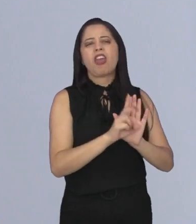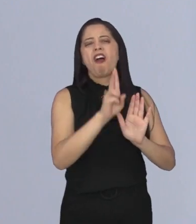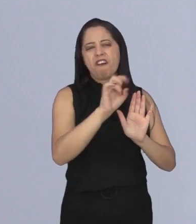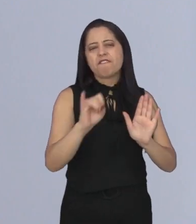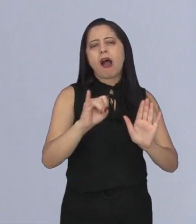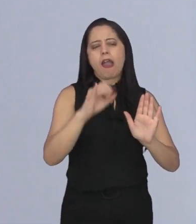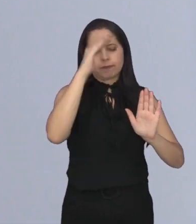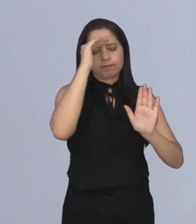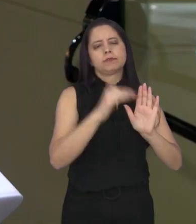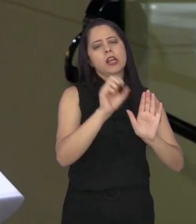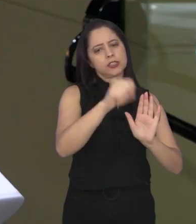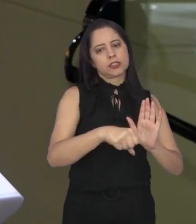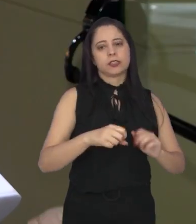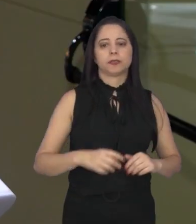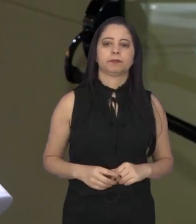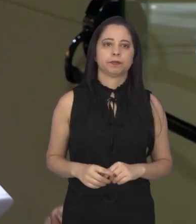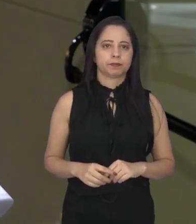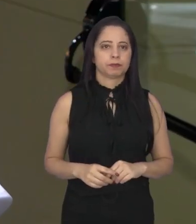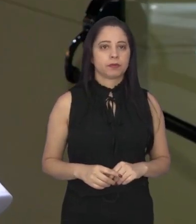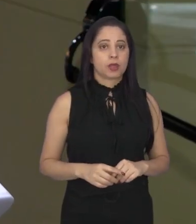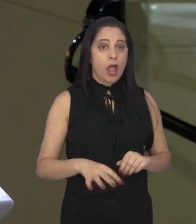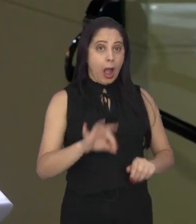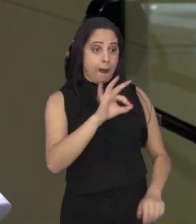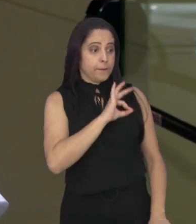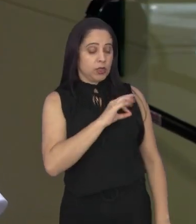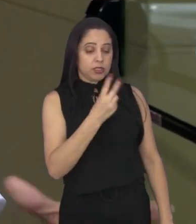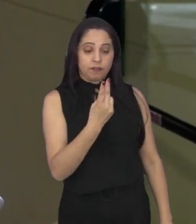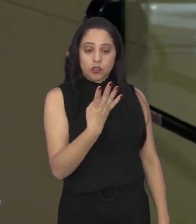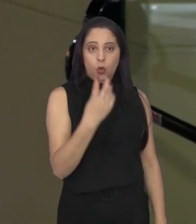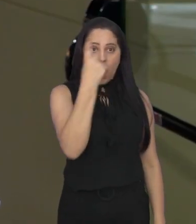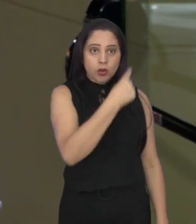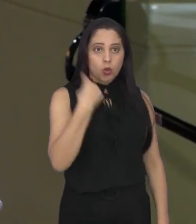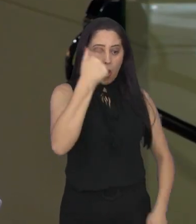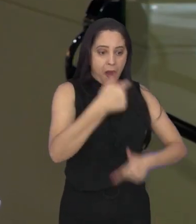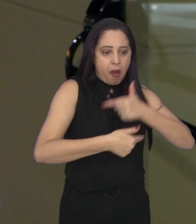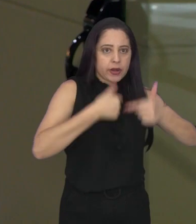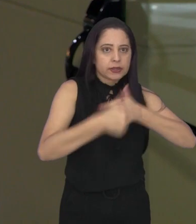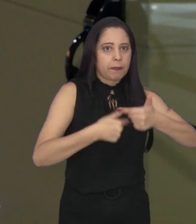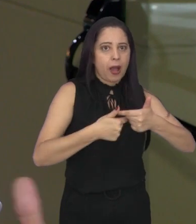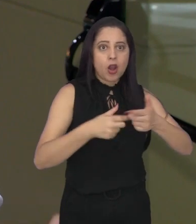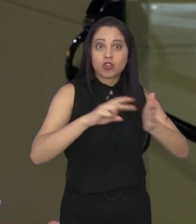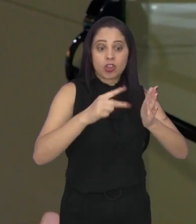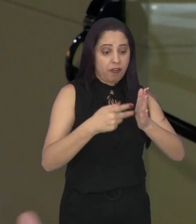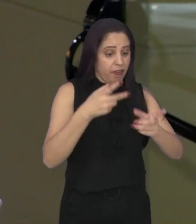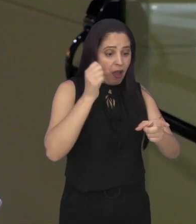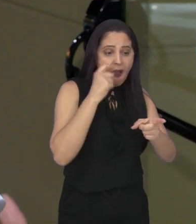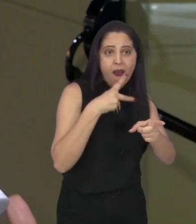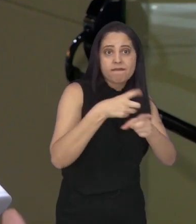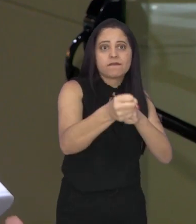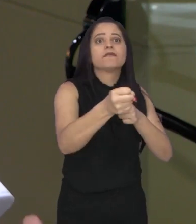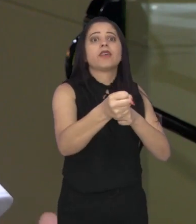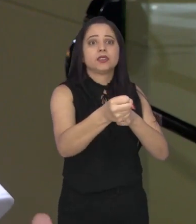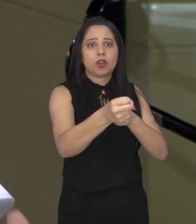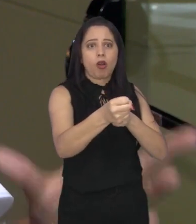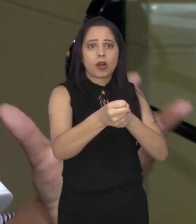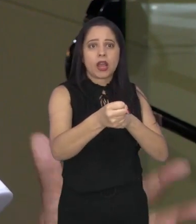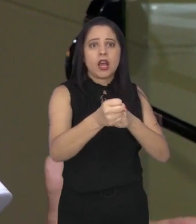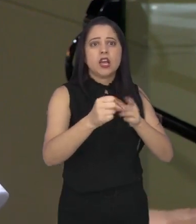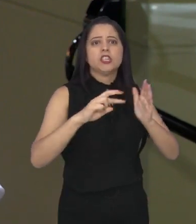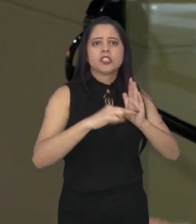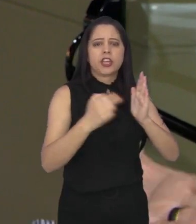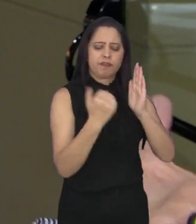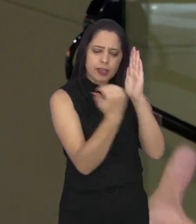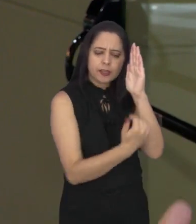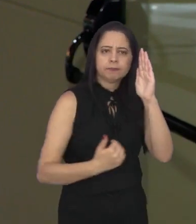aguardada pela sociedade. Uma delegacia 24 horas é um avanço e uma vitória, né? Porque